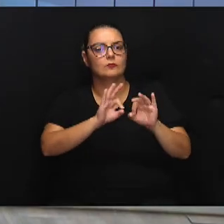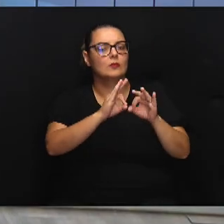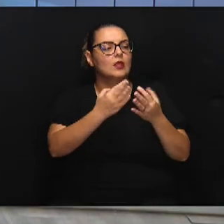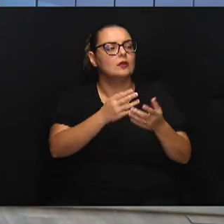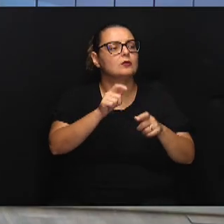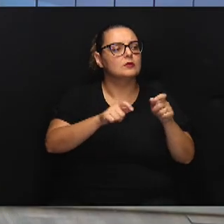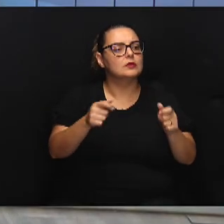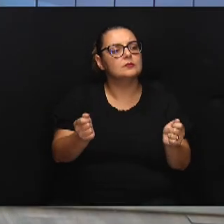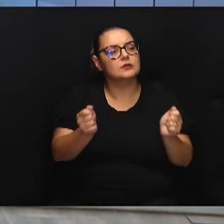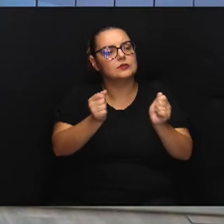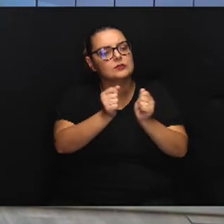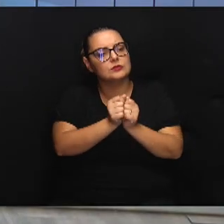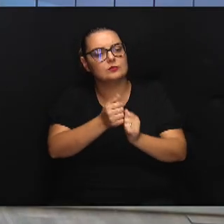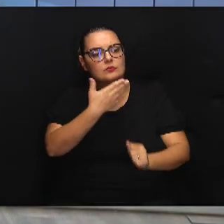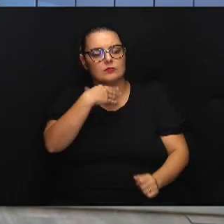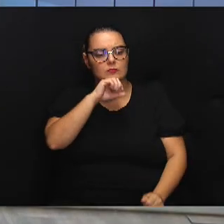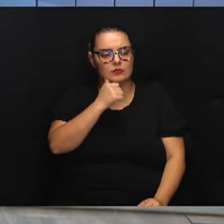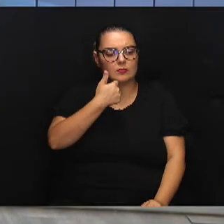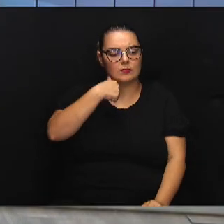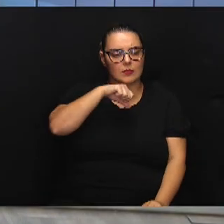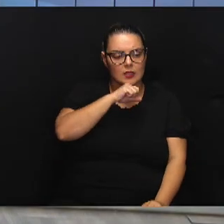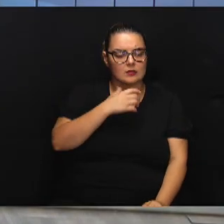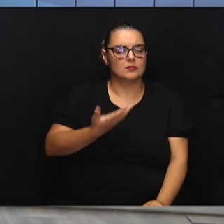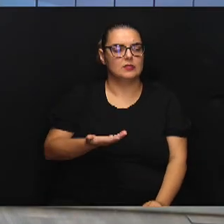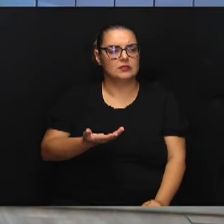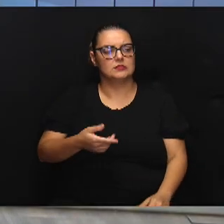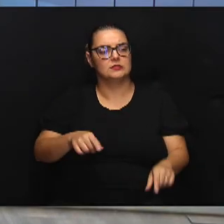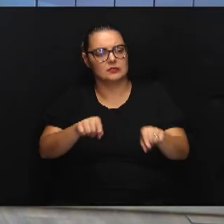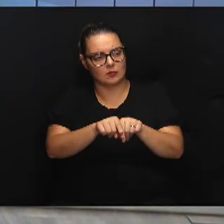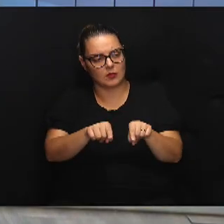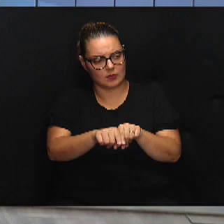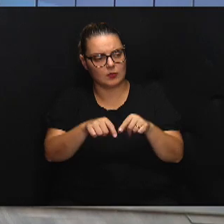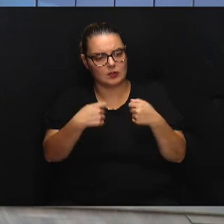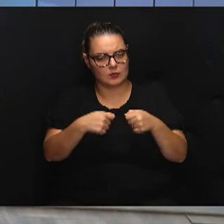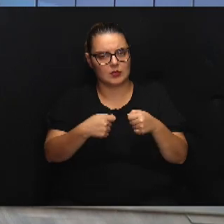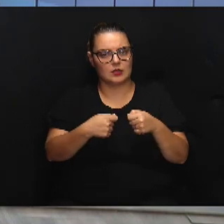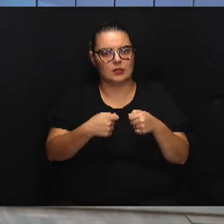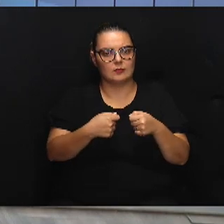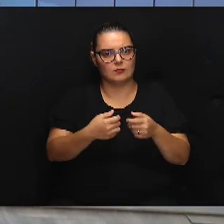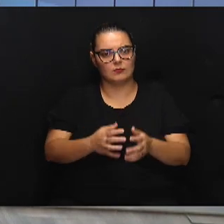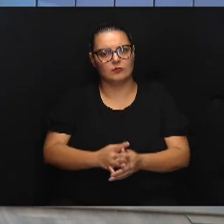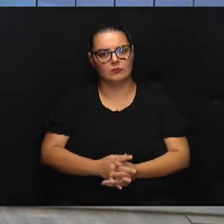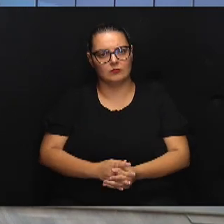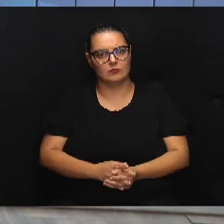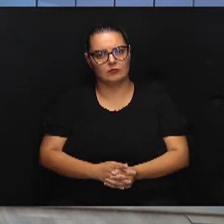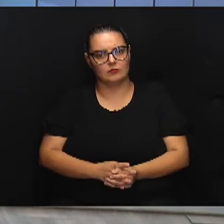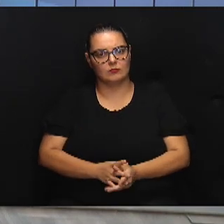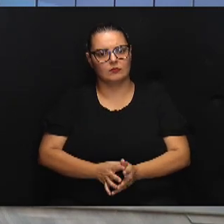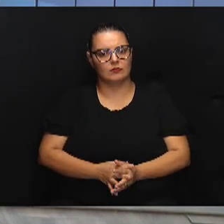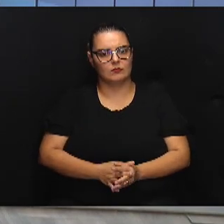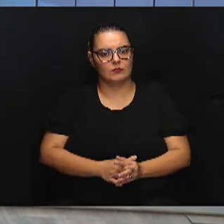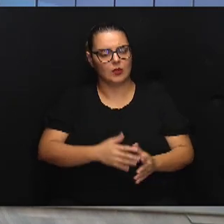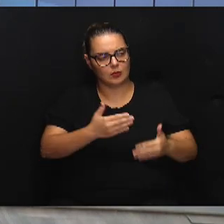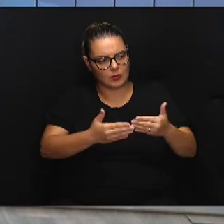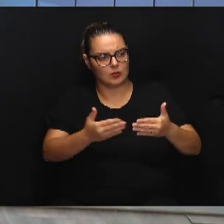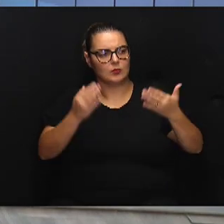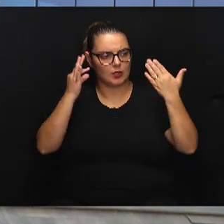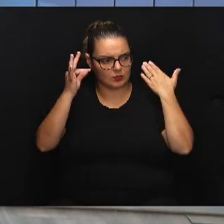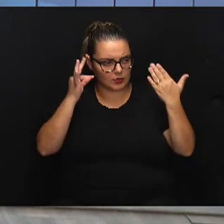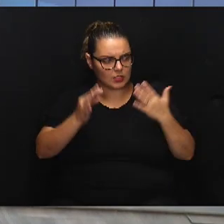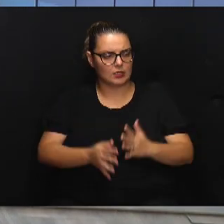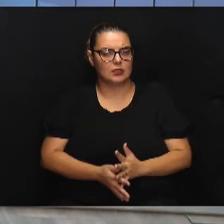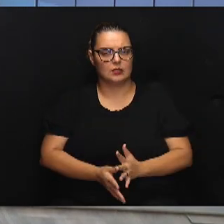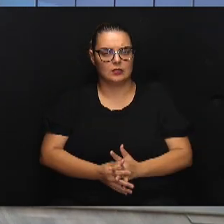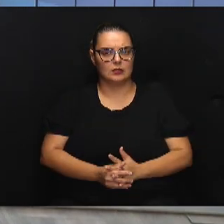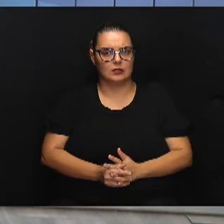pessoas próximas, pais, mães, eles também deveriam passar assim, né, por um processo de terapia, até